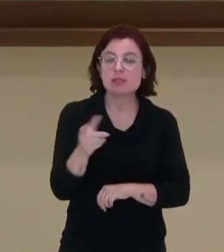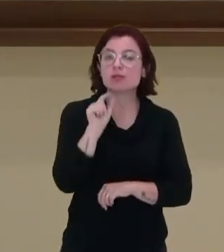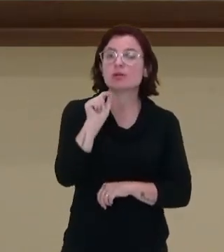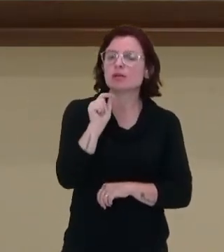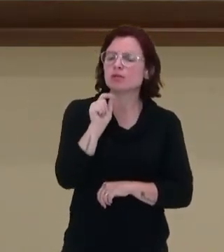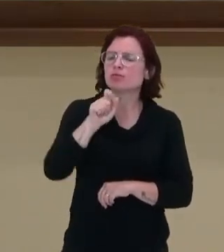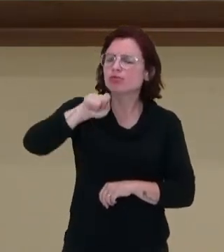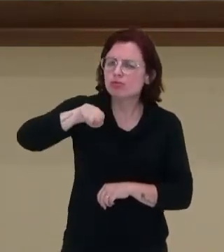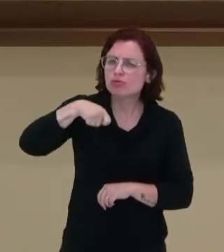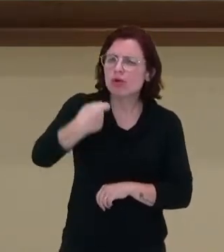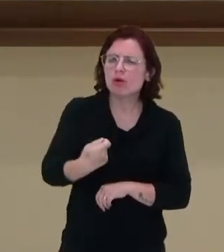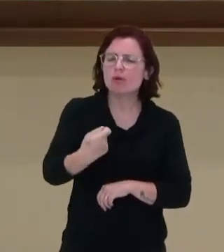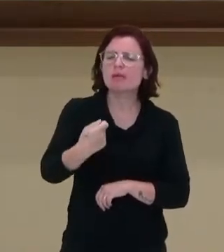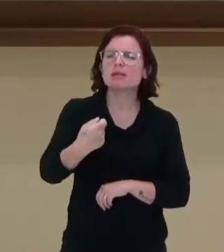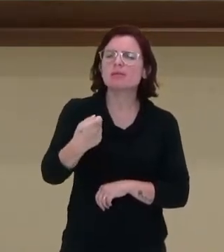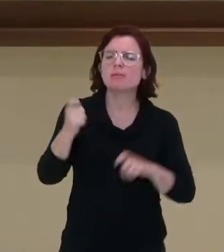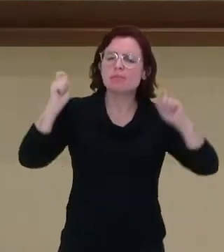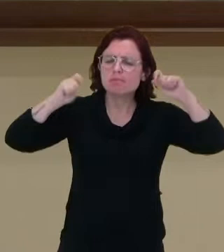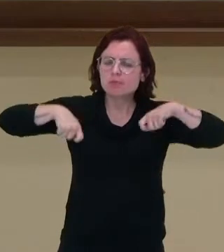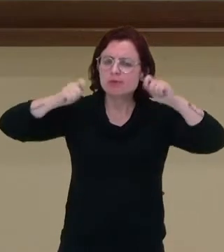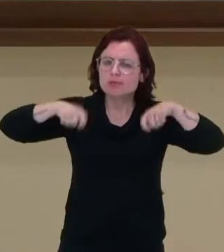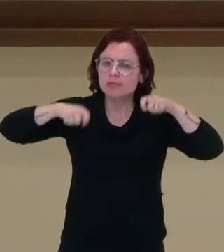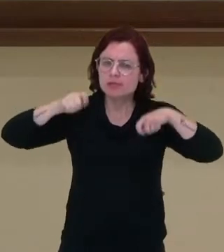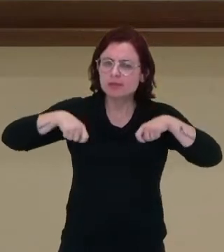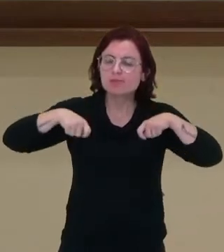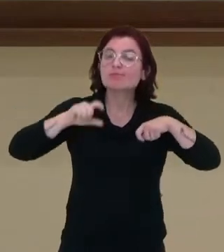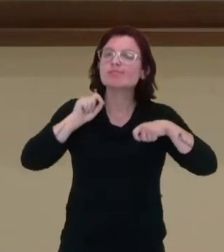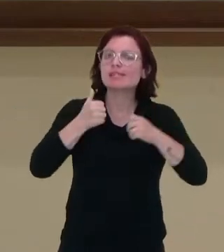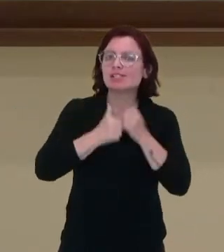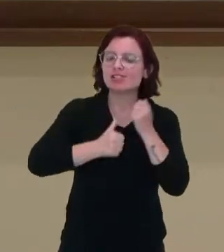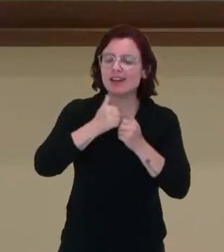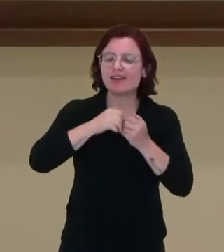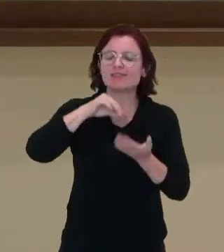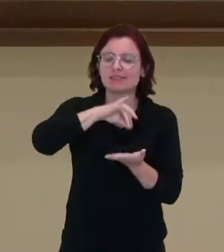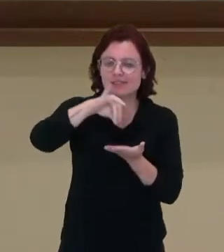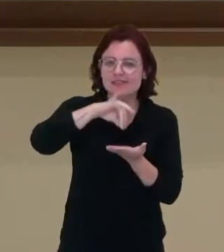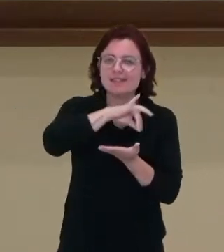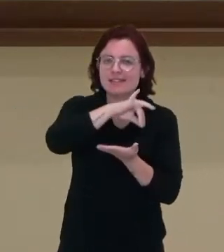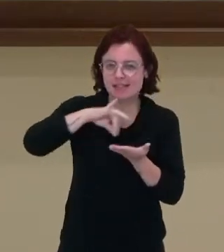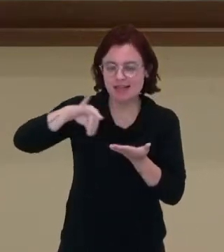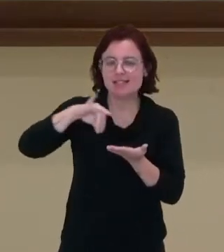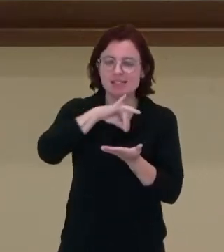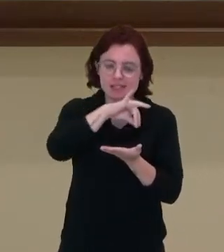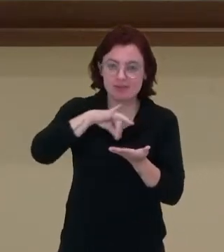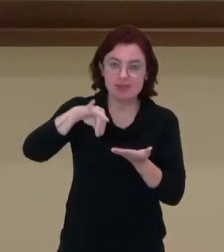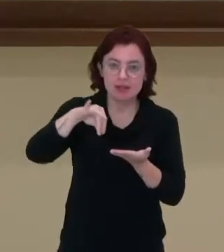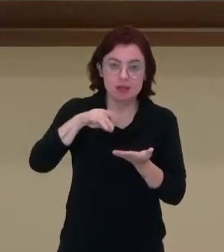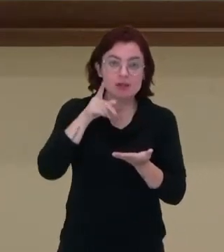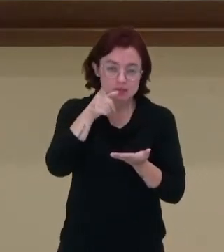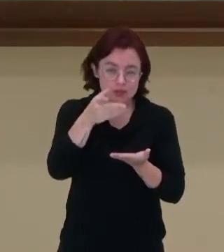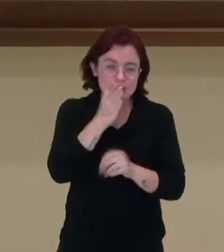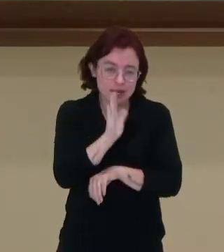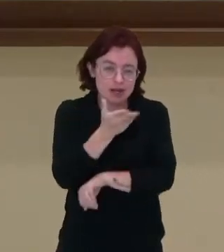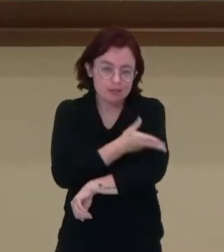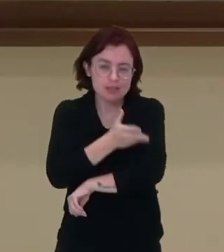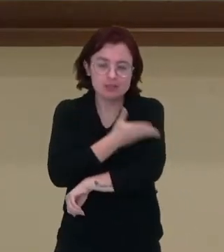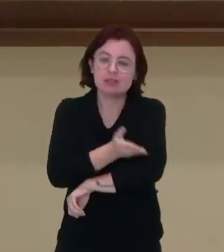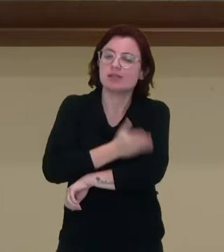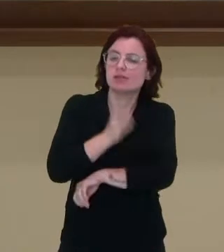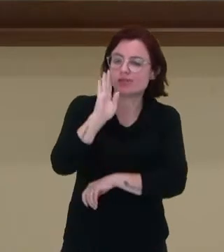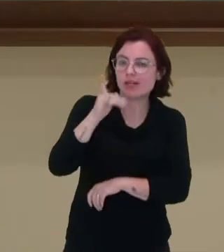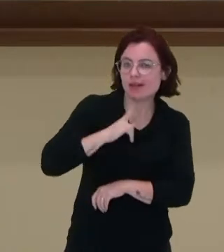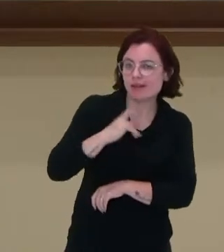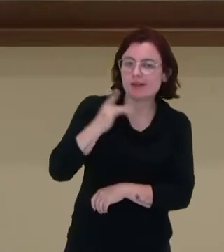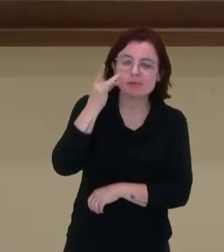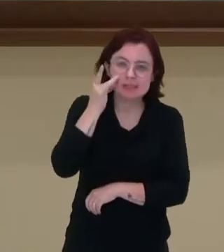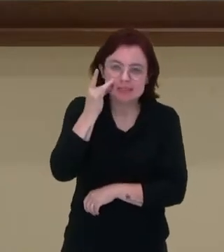mais sobre as possibilidades de jogar xadrez. Você já tem jogado aí, já tem participado